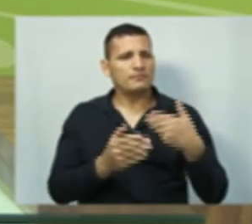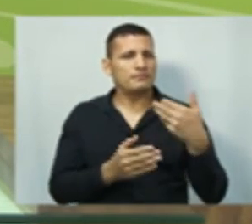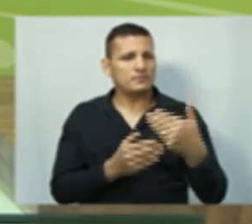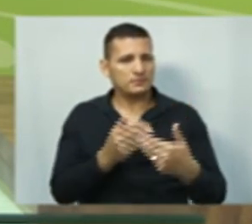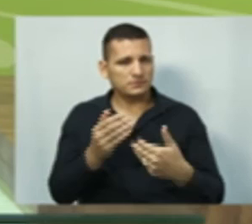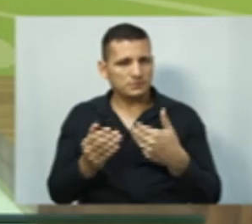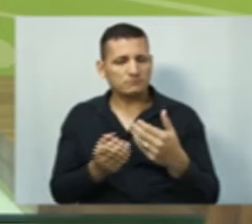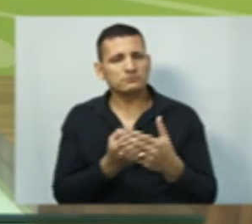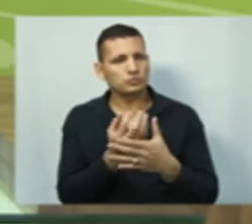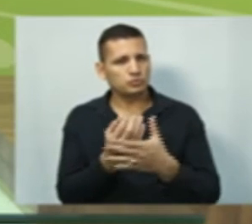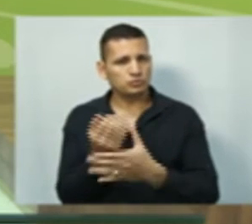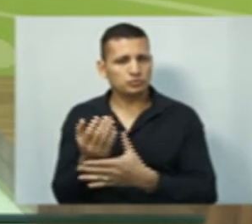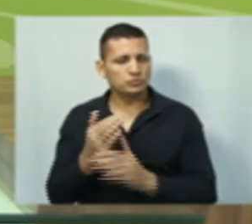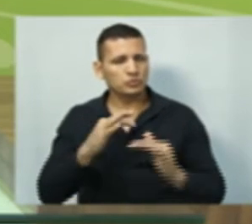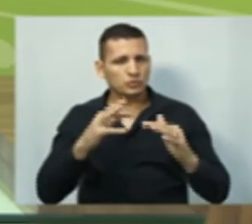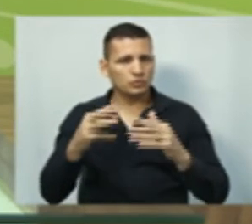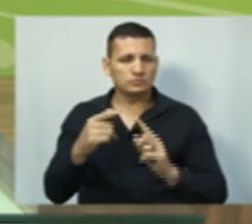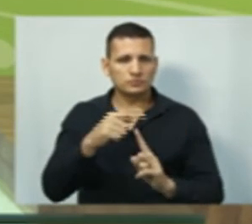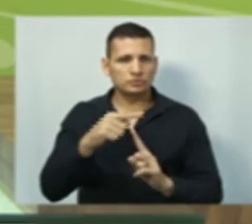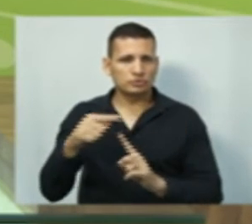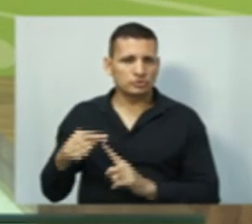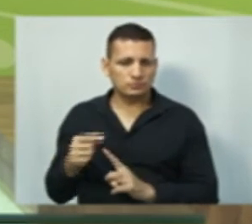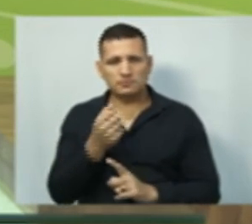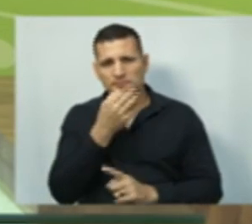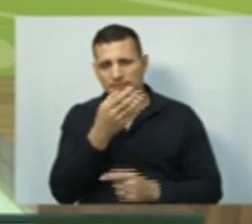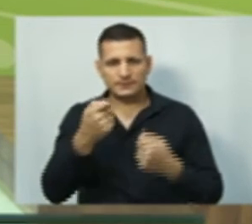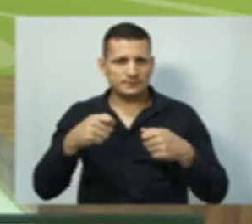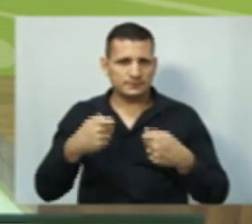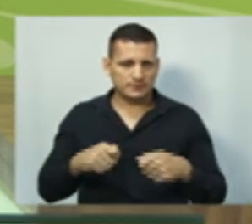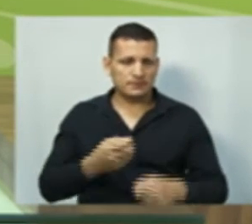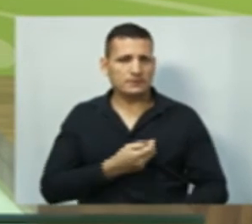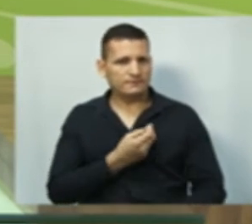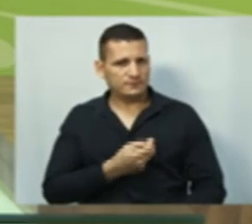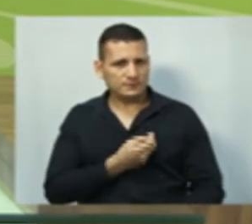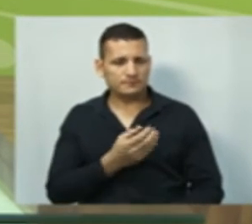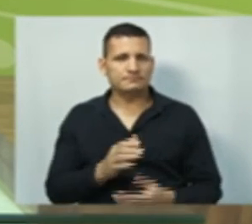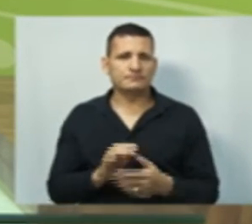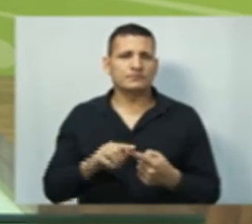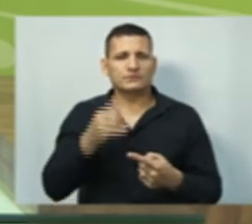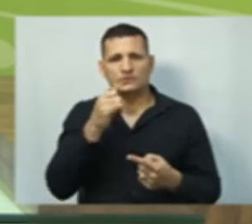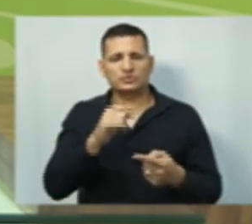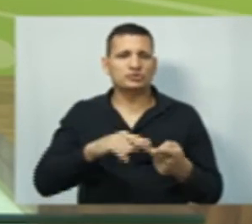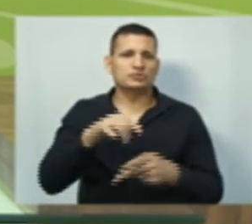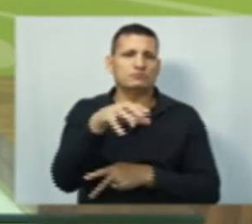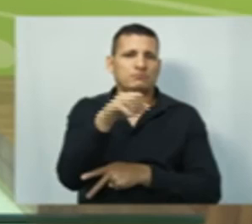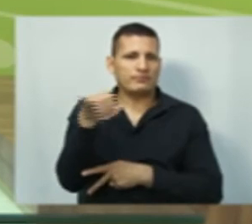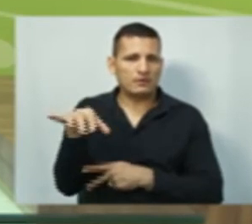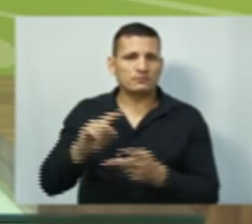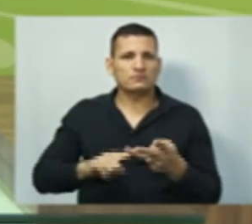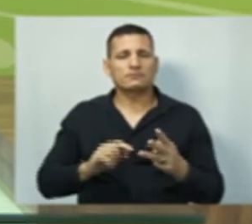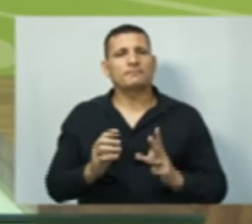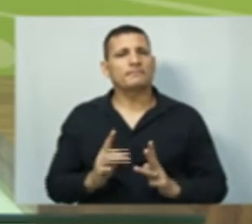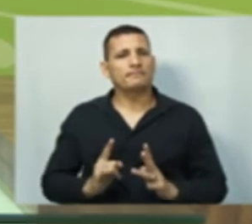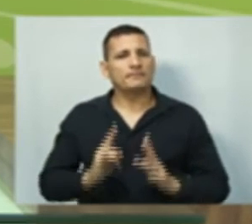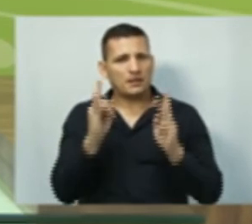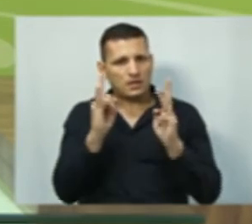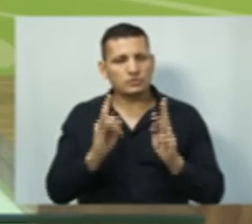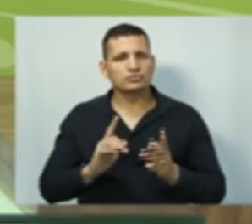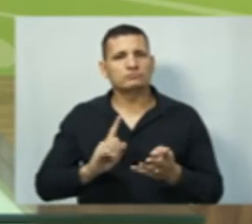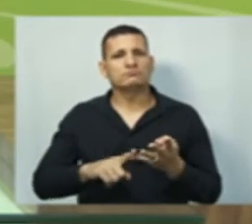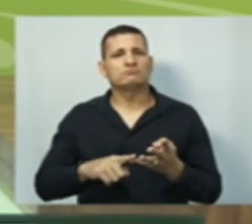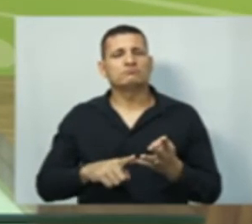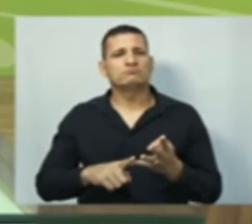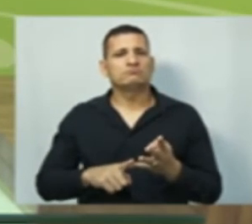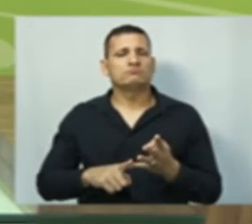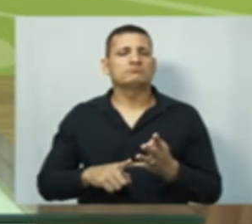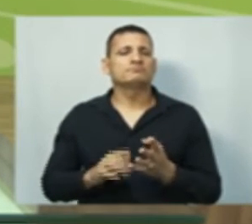tipos de bens necessários à vida material, energia acumulada, máquinas e equipamentos, prédios e